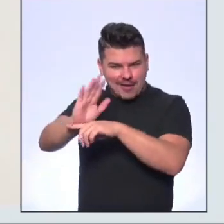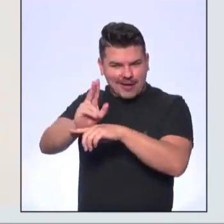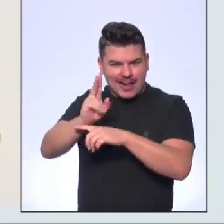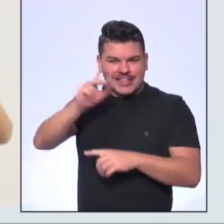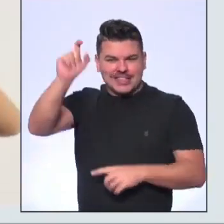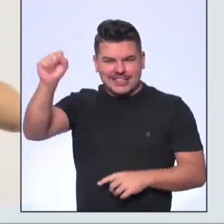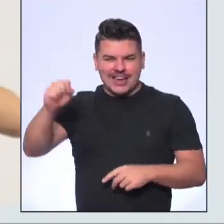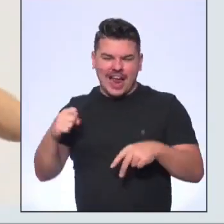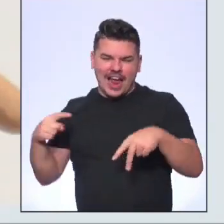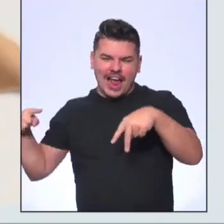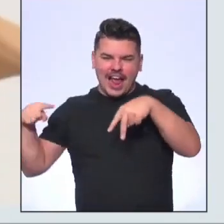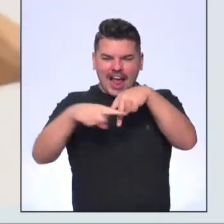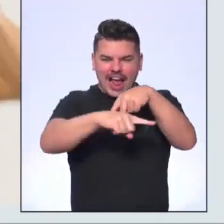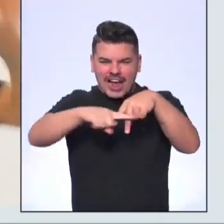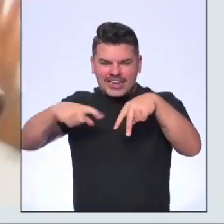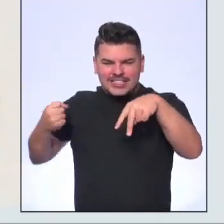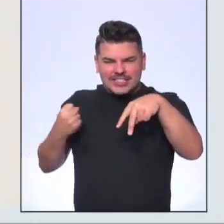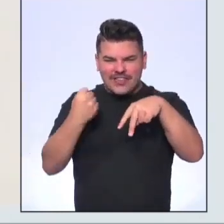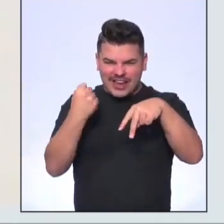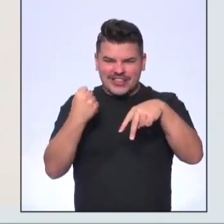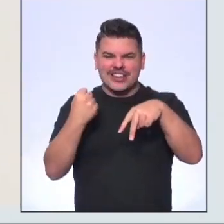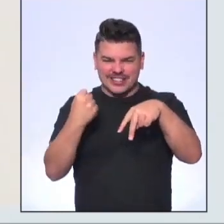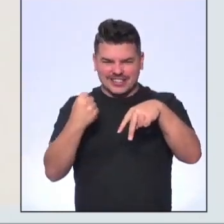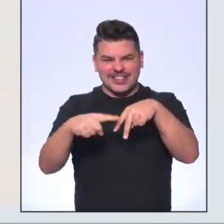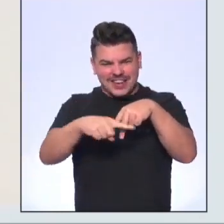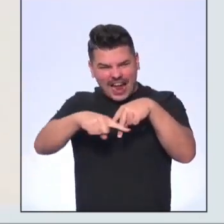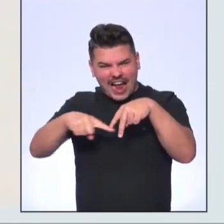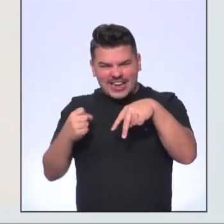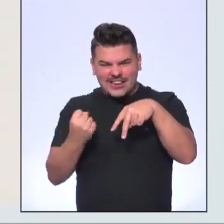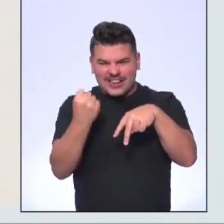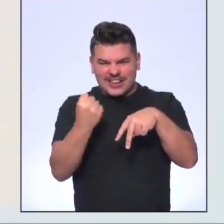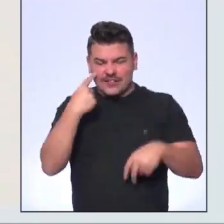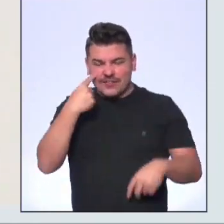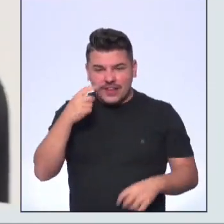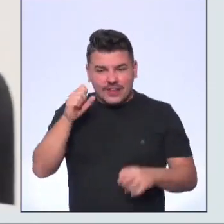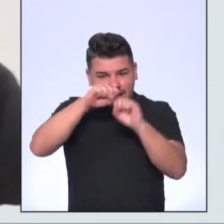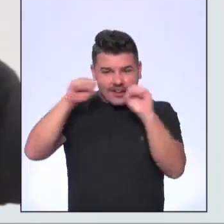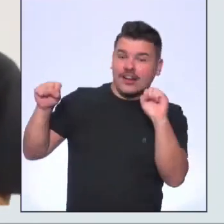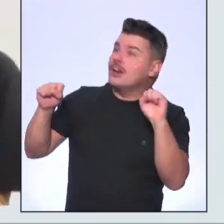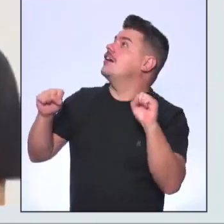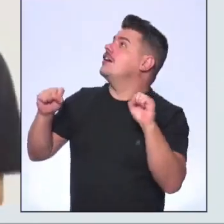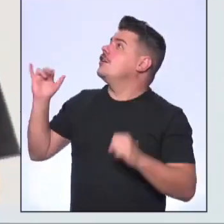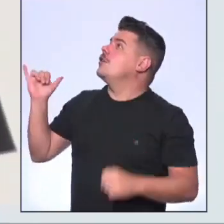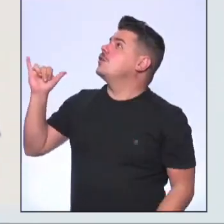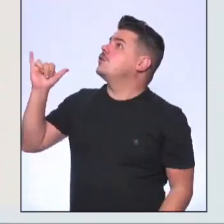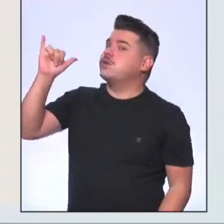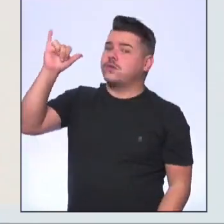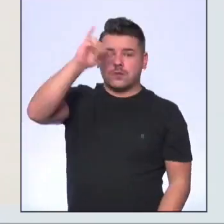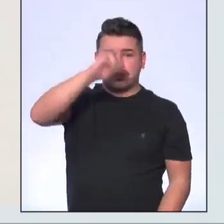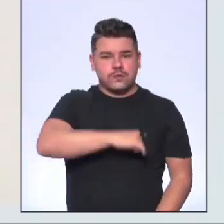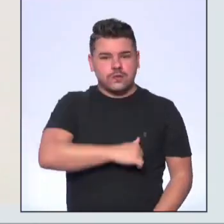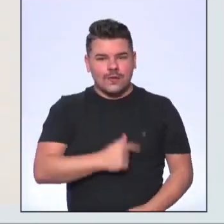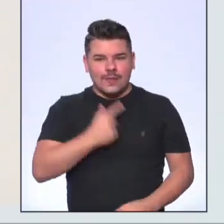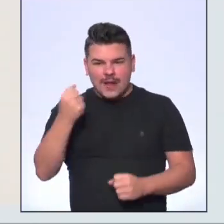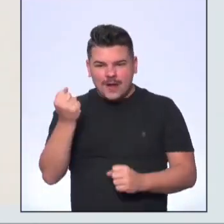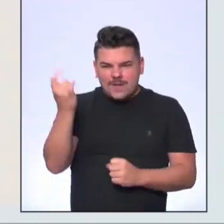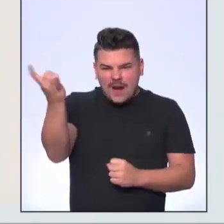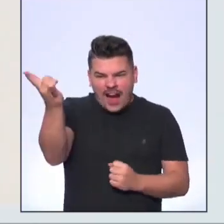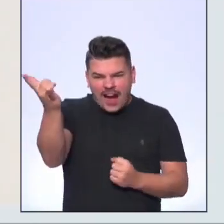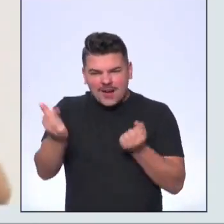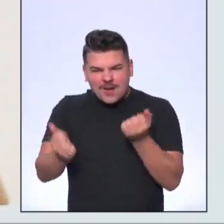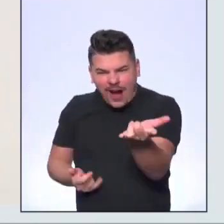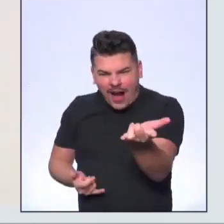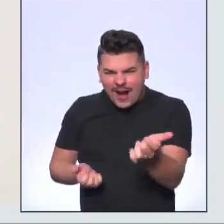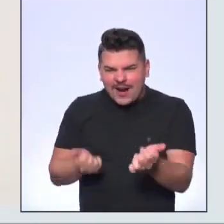olhando para o céu e procurando se o Homem de Ferro passa voando? Para os prédios para ver se o Homem-Aranha está escalando? Lógico que não.